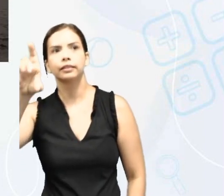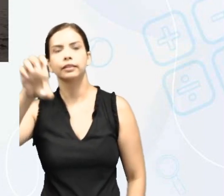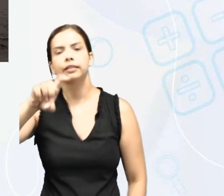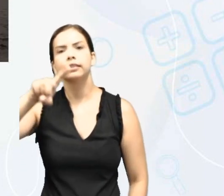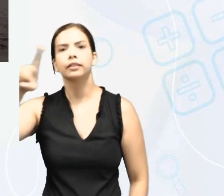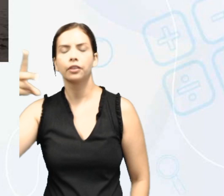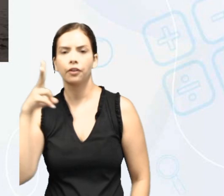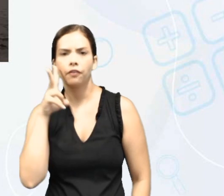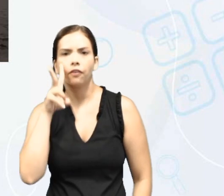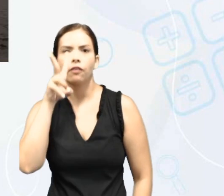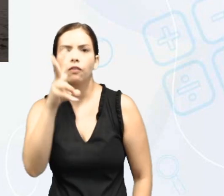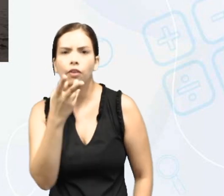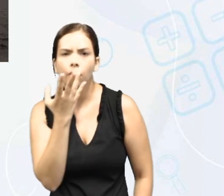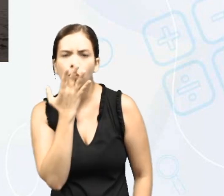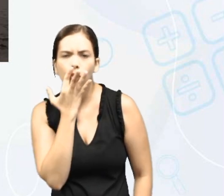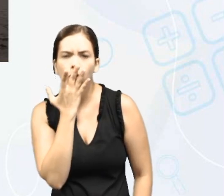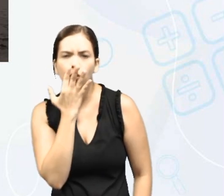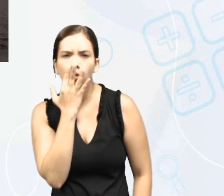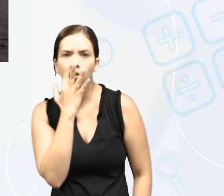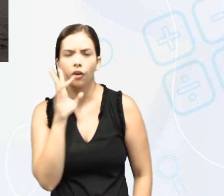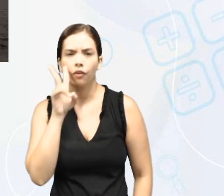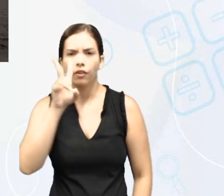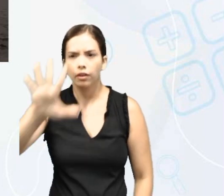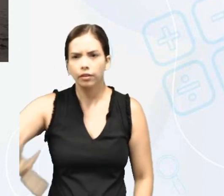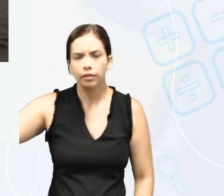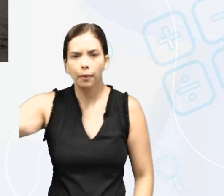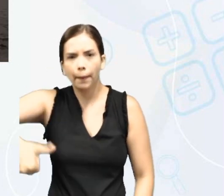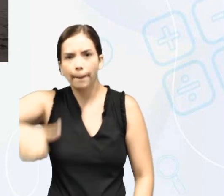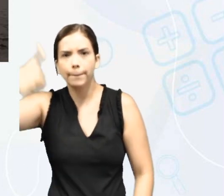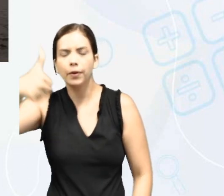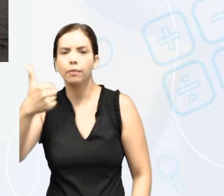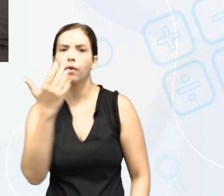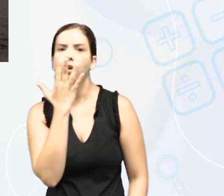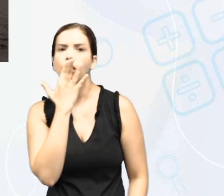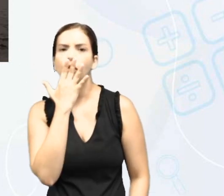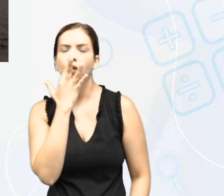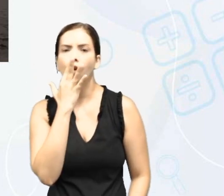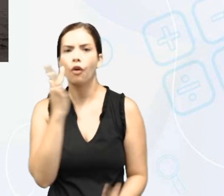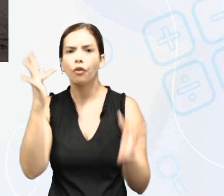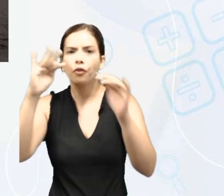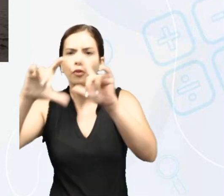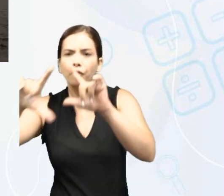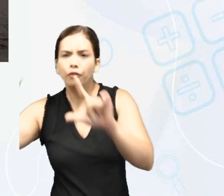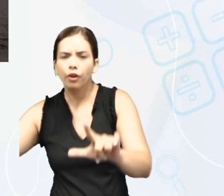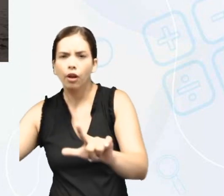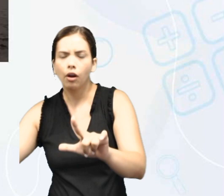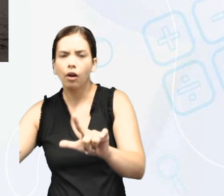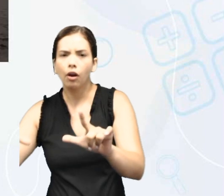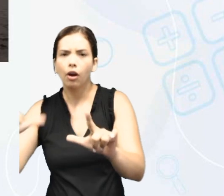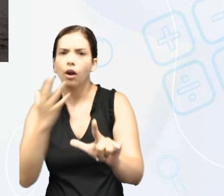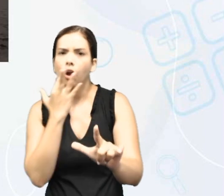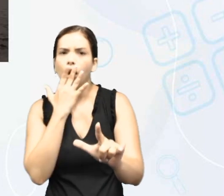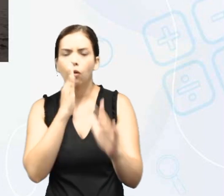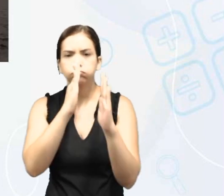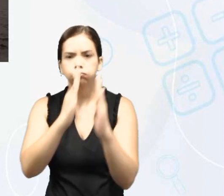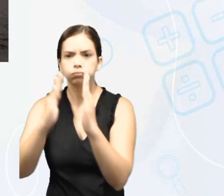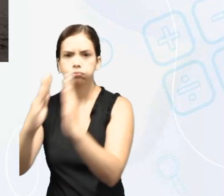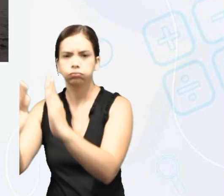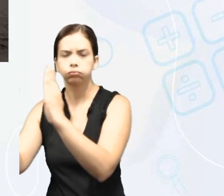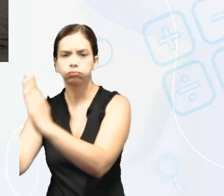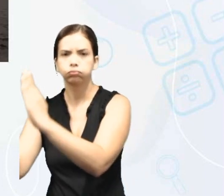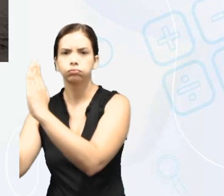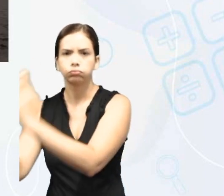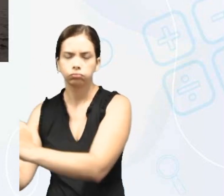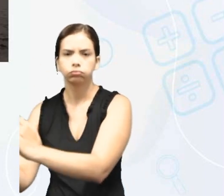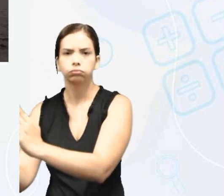uma cor, por exemplo, aí você está vendo nessa imagem primeiro, né, a cor, e no final como se ela fosse liquidificada a cor, né?